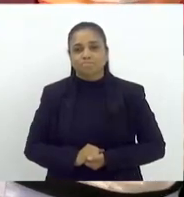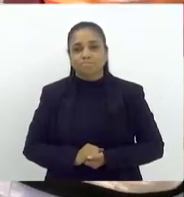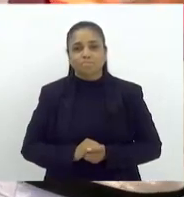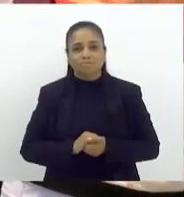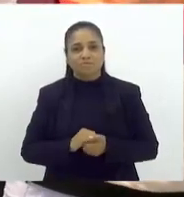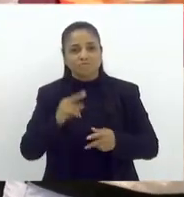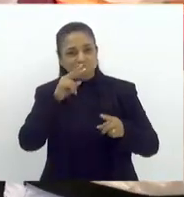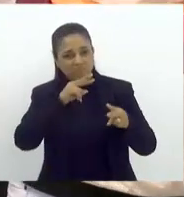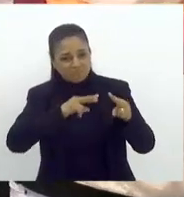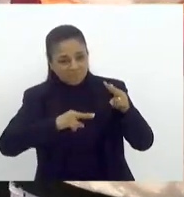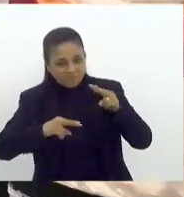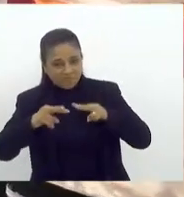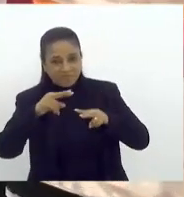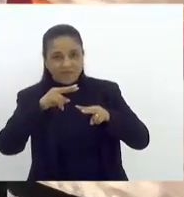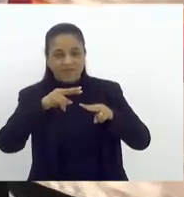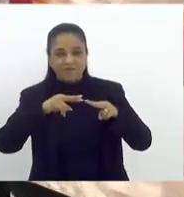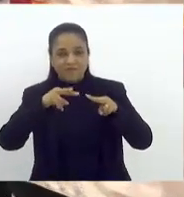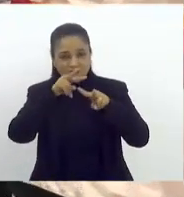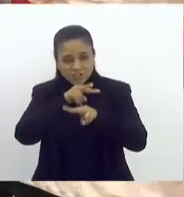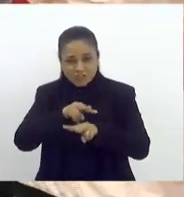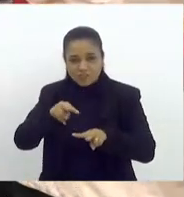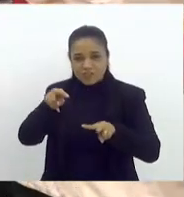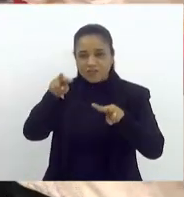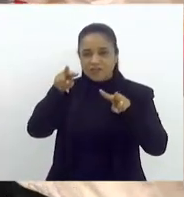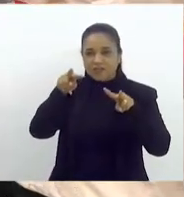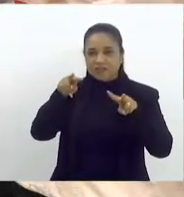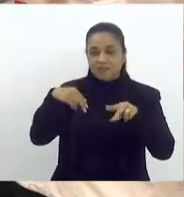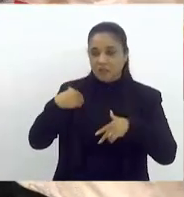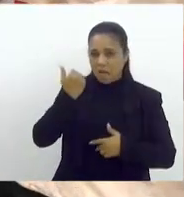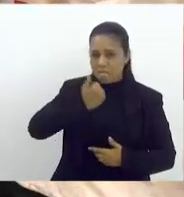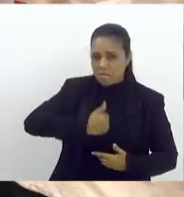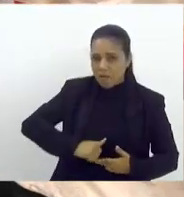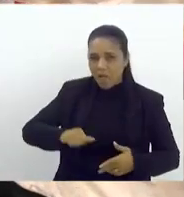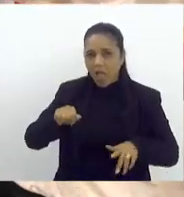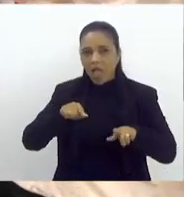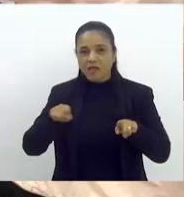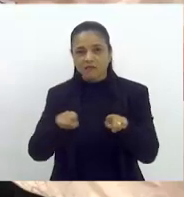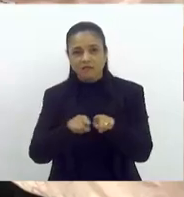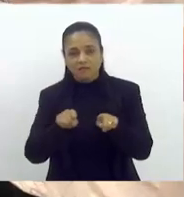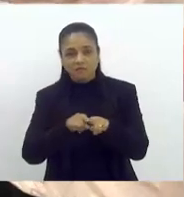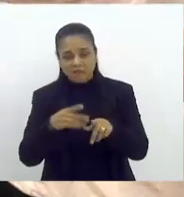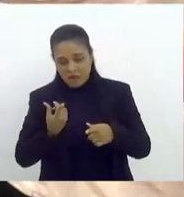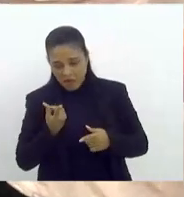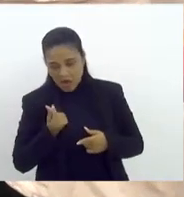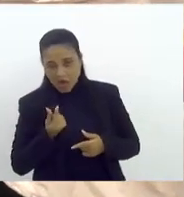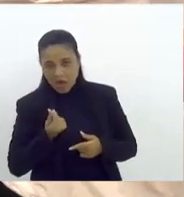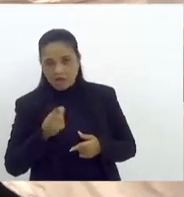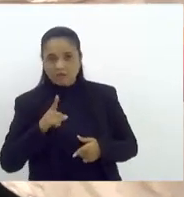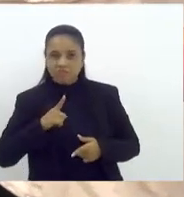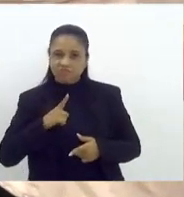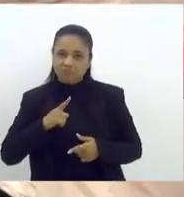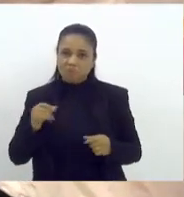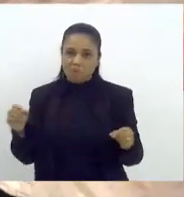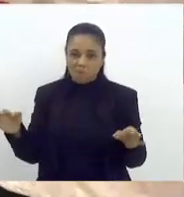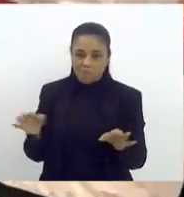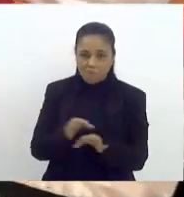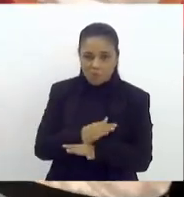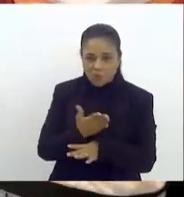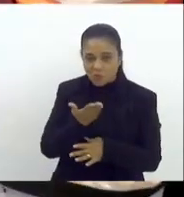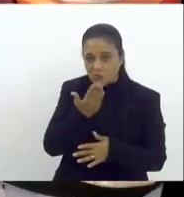vistas baixo igual farol clima tropeça da merda grana na ponta do anzol e tá Prontinho tua merenda ó